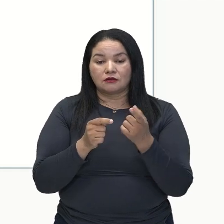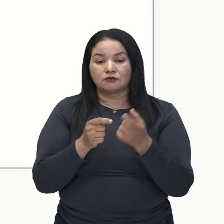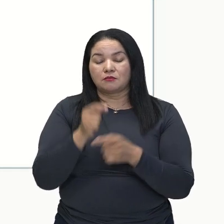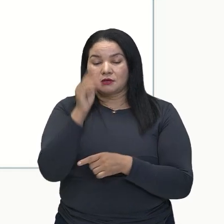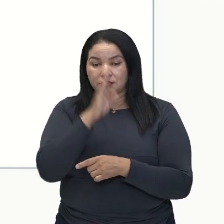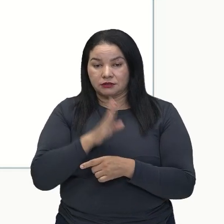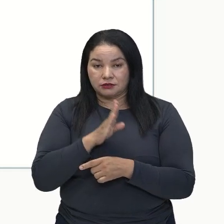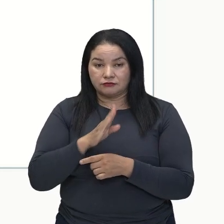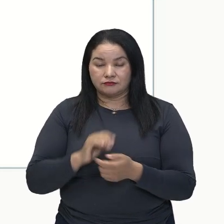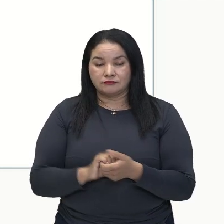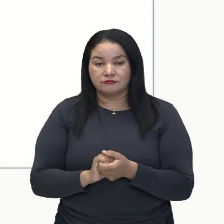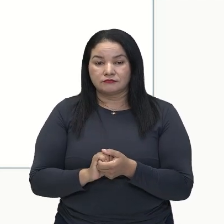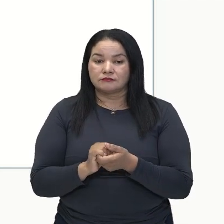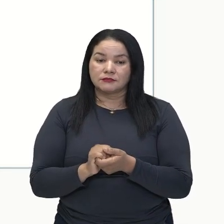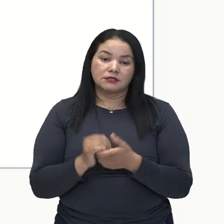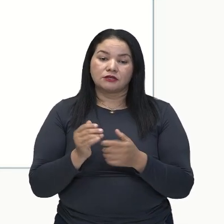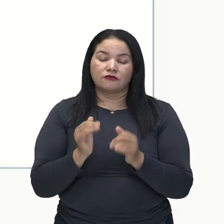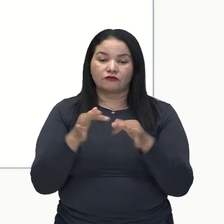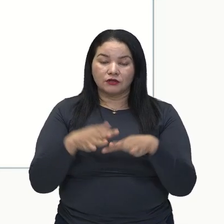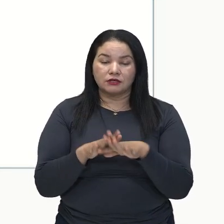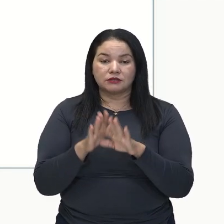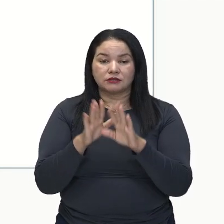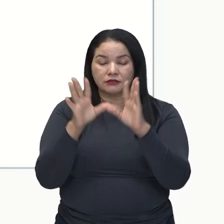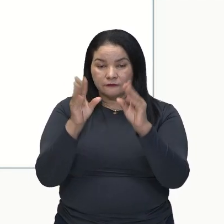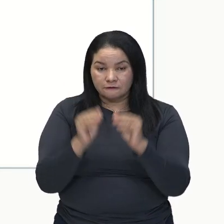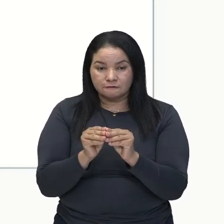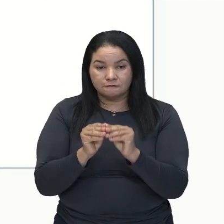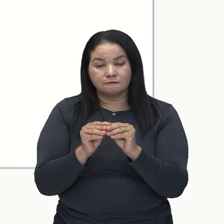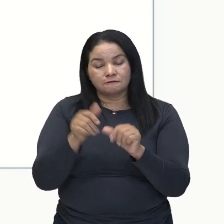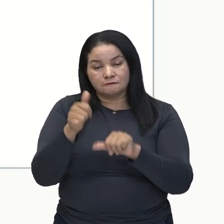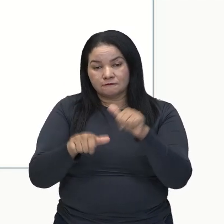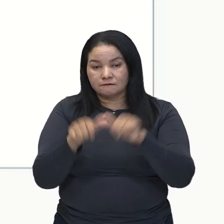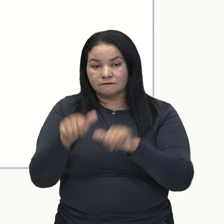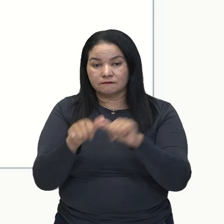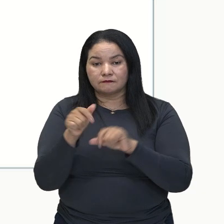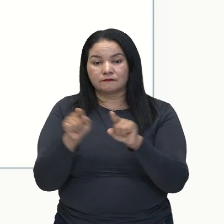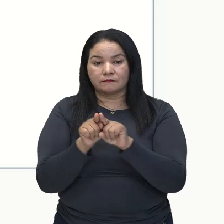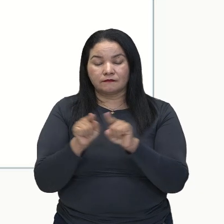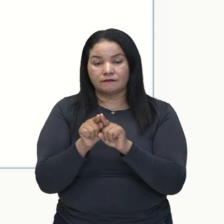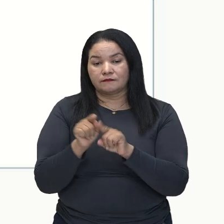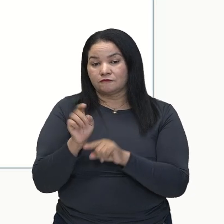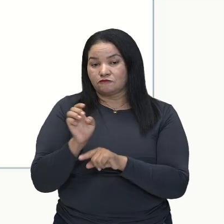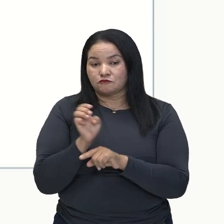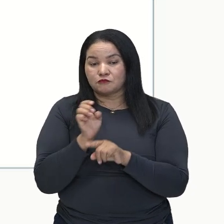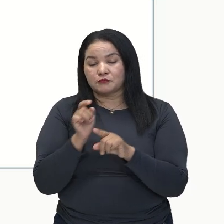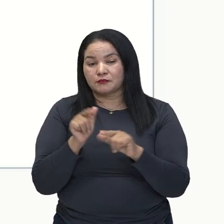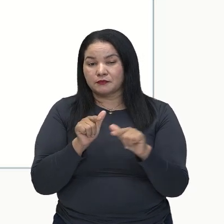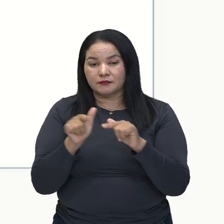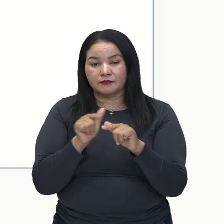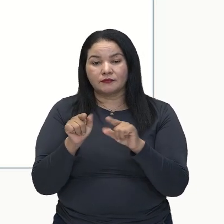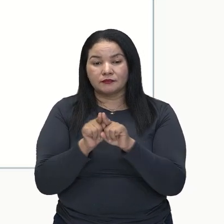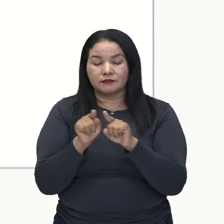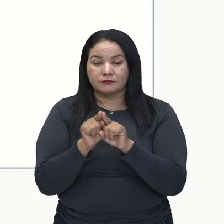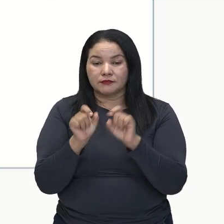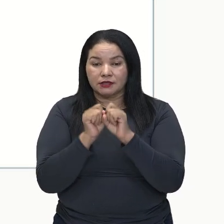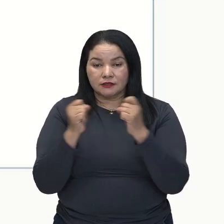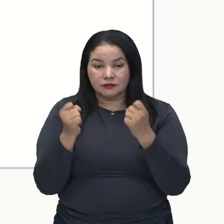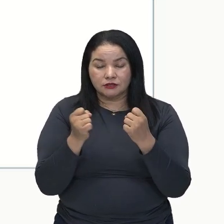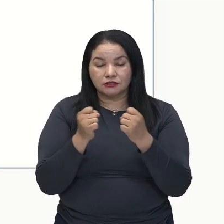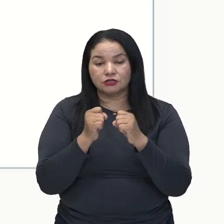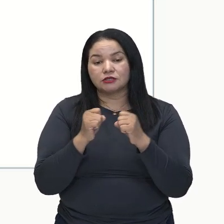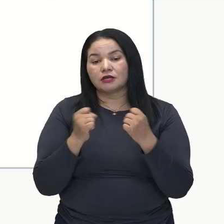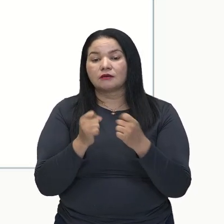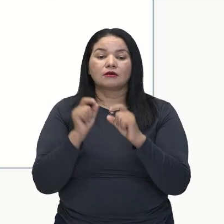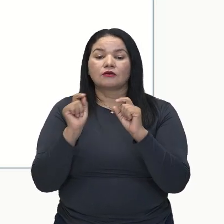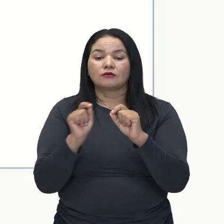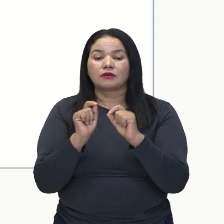nossa resenha, trazendo esse elemento, que é essa análise de que Cinzas do Norte, por mais que trabalhe esses temas, ainda no primeiro romance